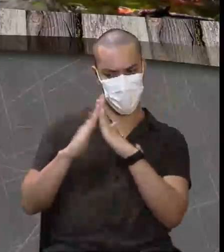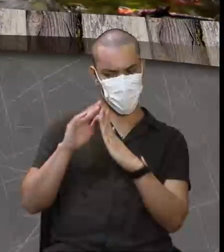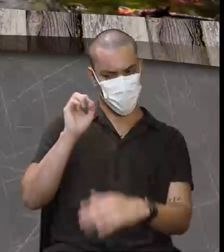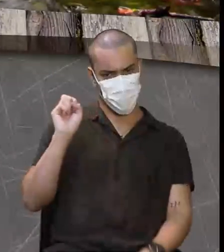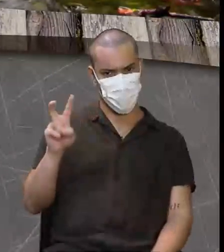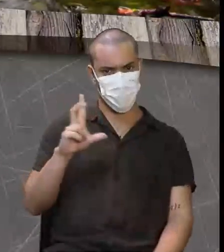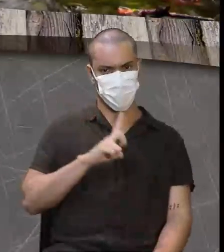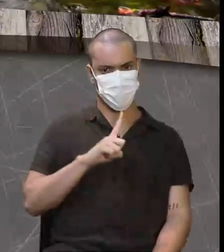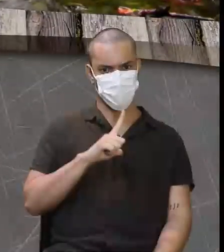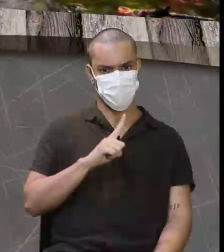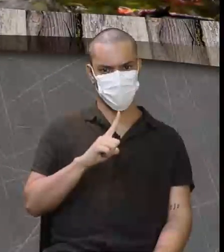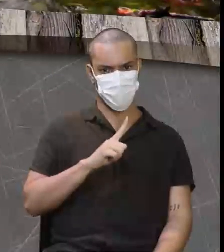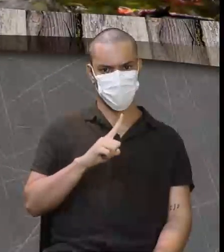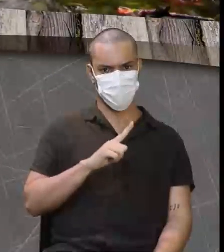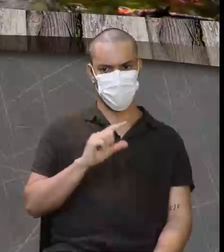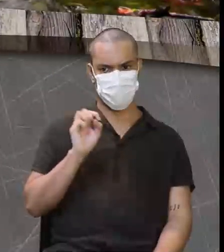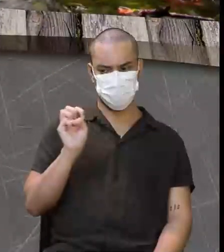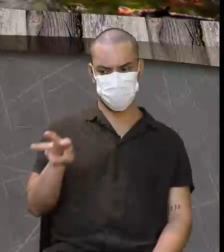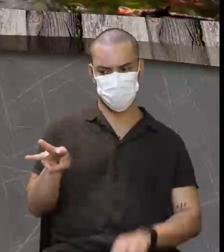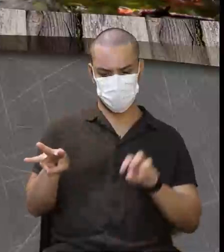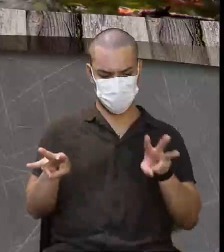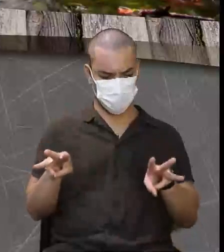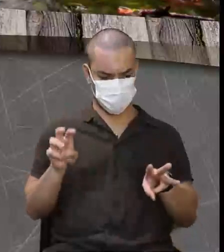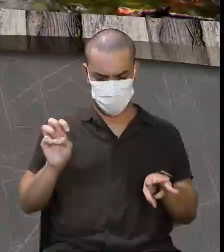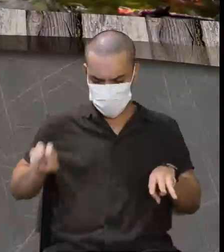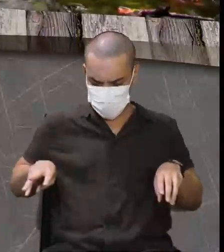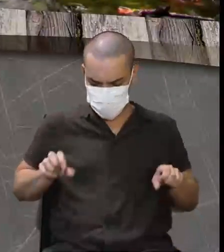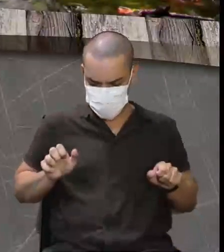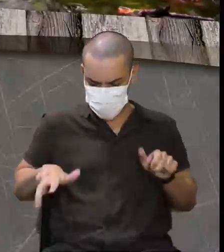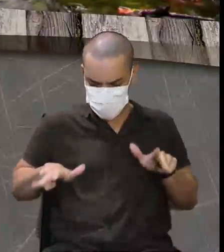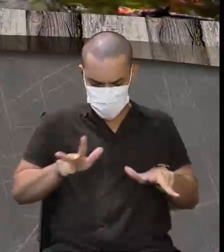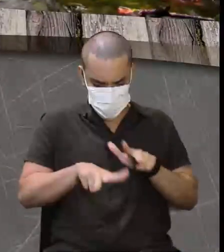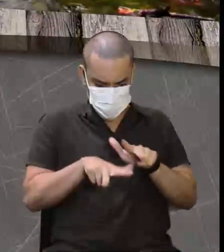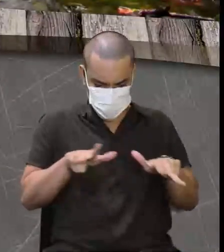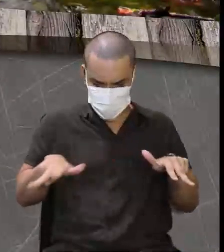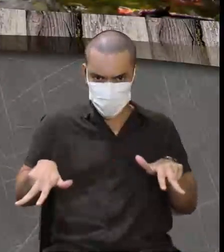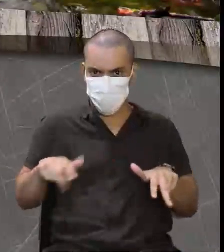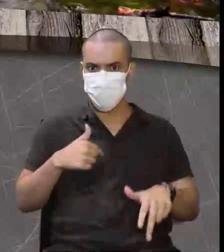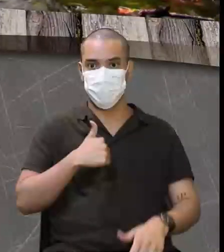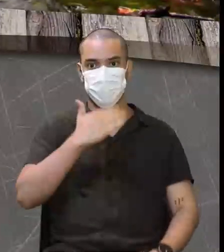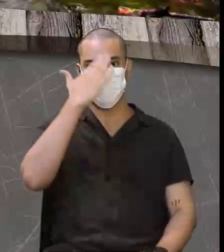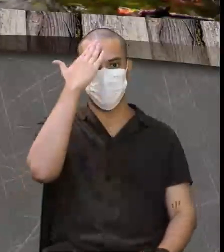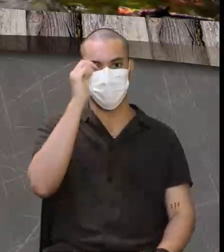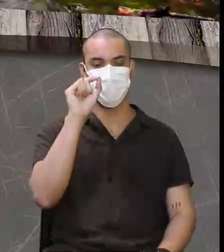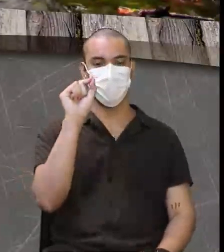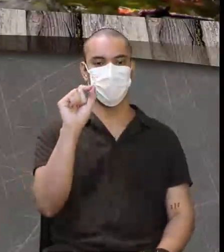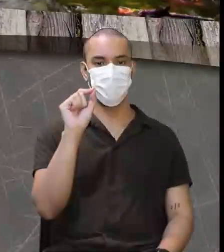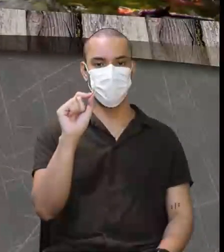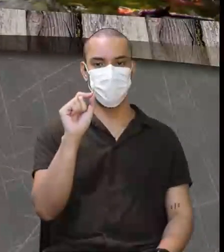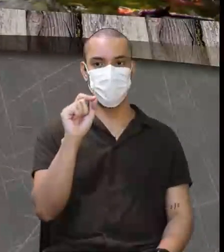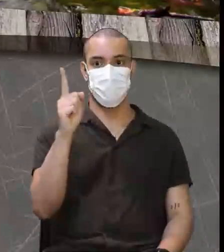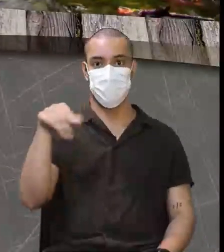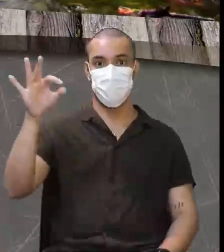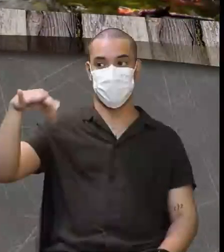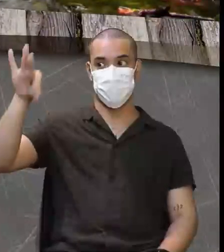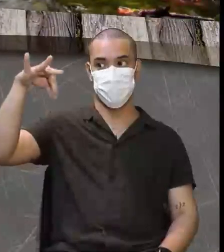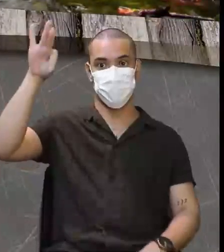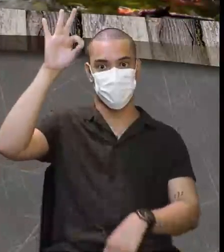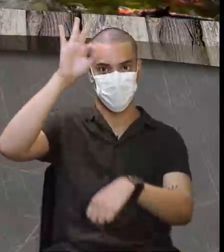tinha 3 pares de patas. Eu sei, logicamente, que eu já sei que se trata de um inseto.